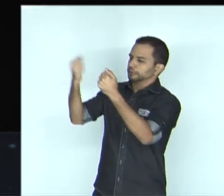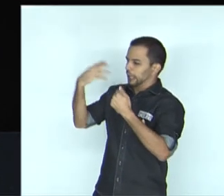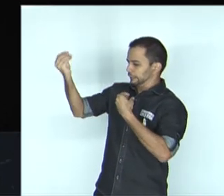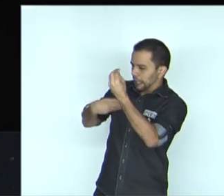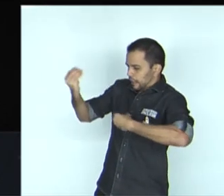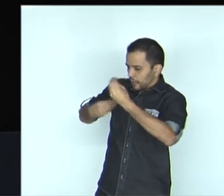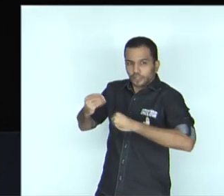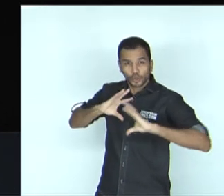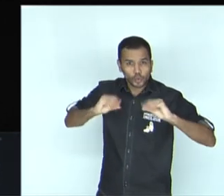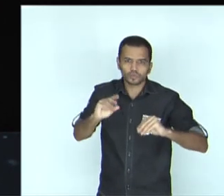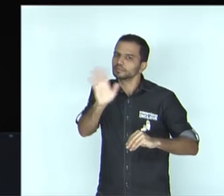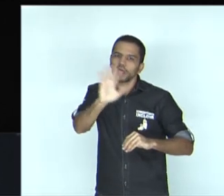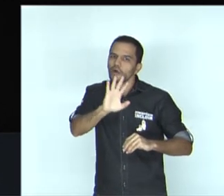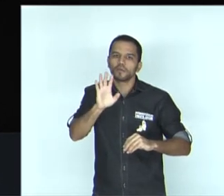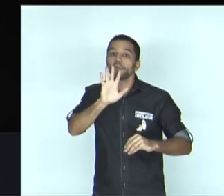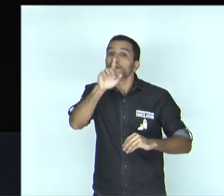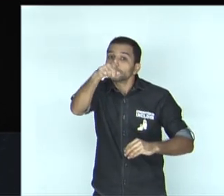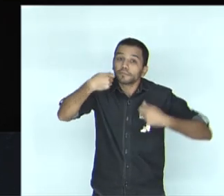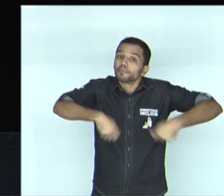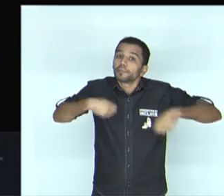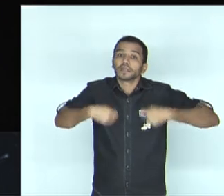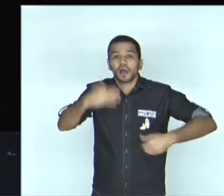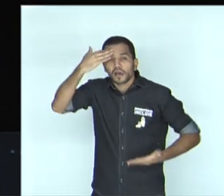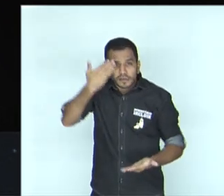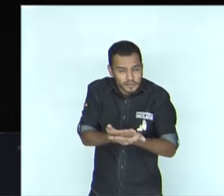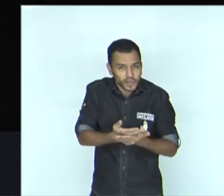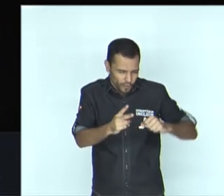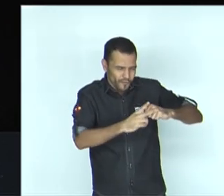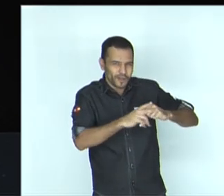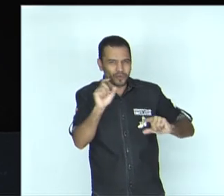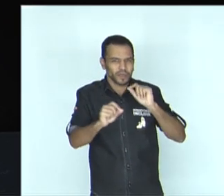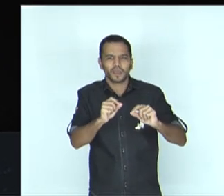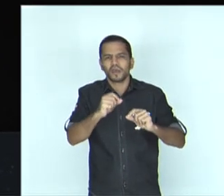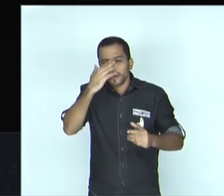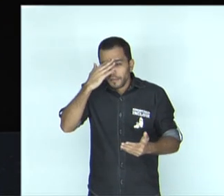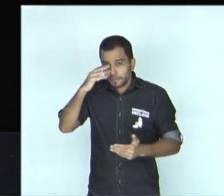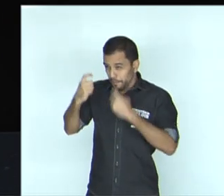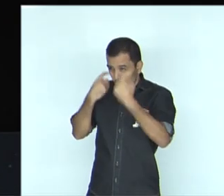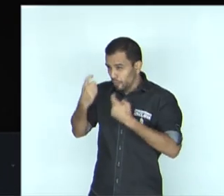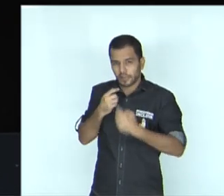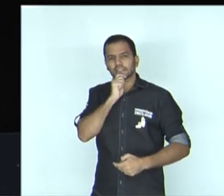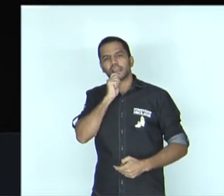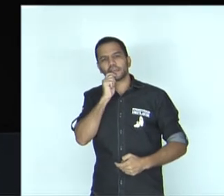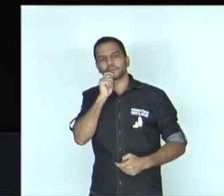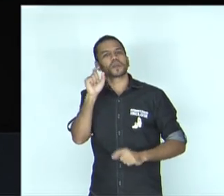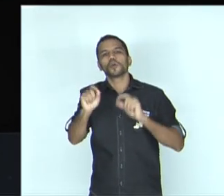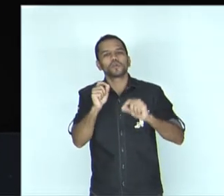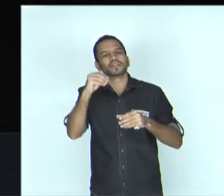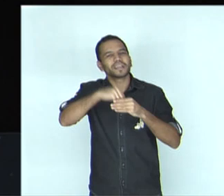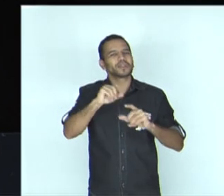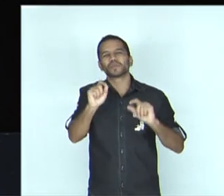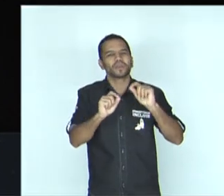você precisa acreditar. O verbo aqui, não se preocupar, é merimate. E lá no, na sua